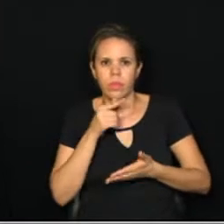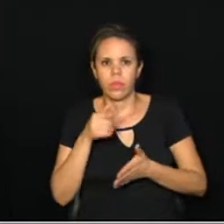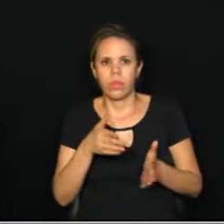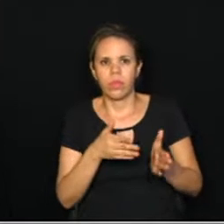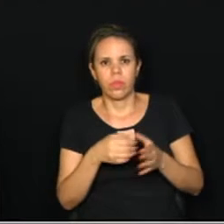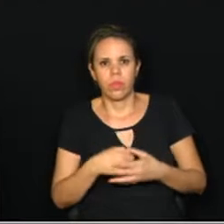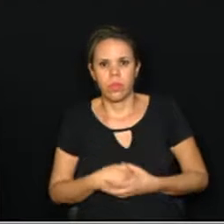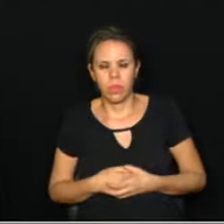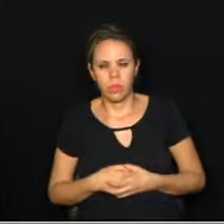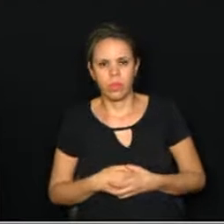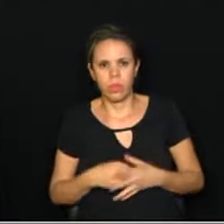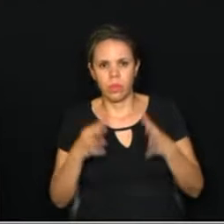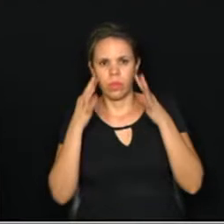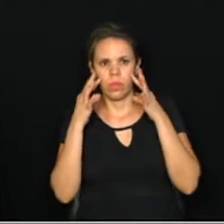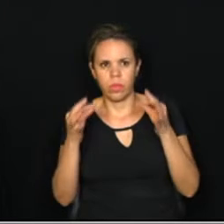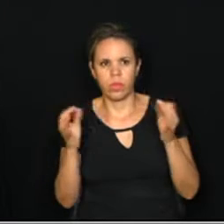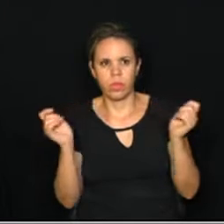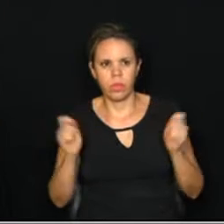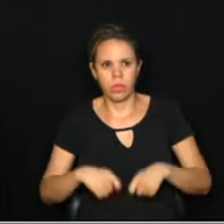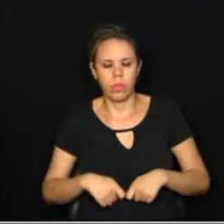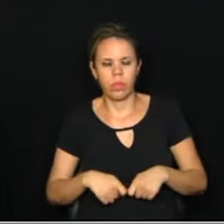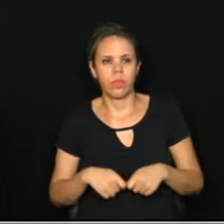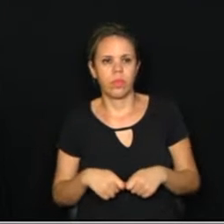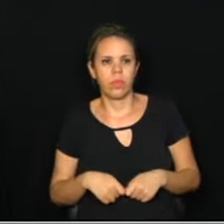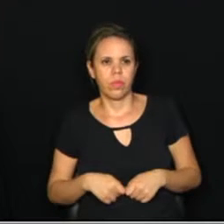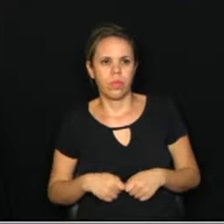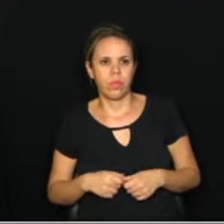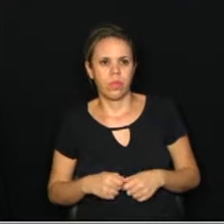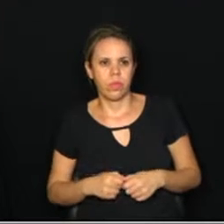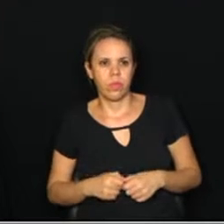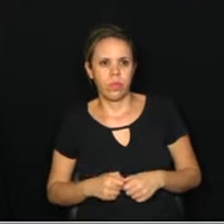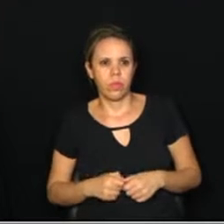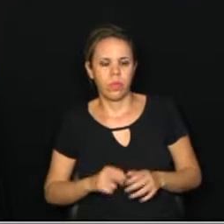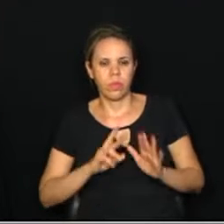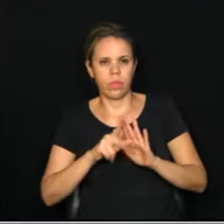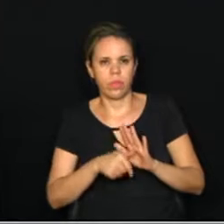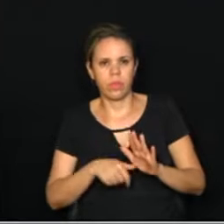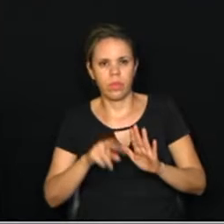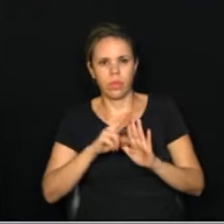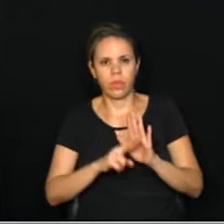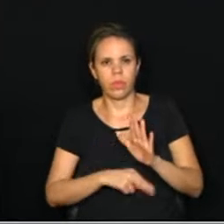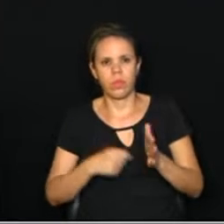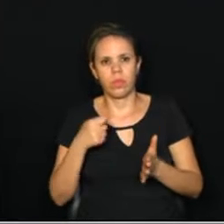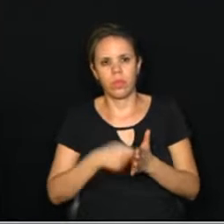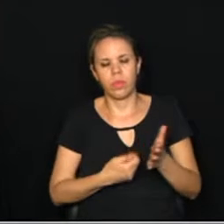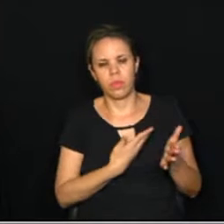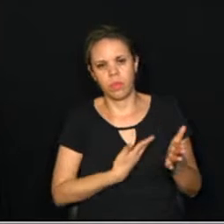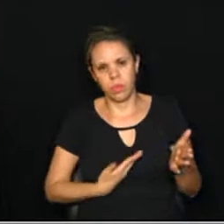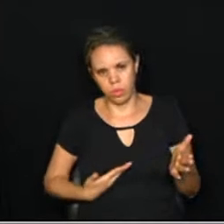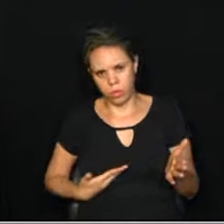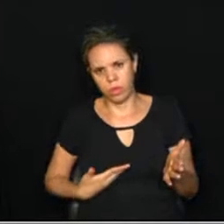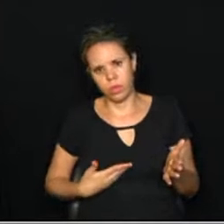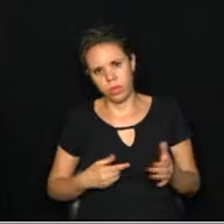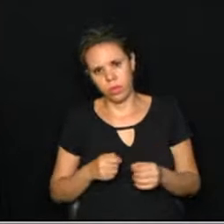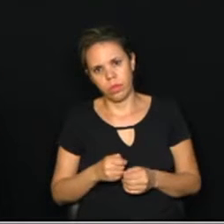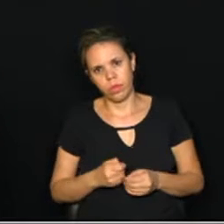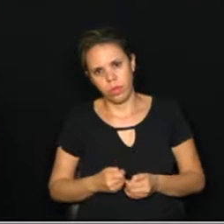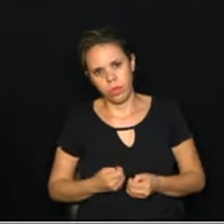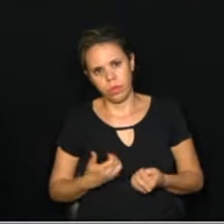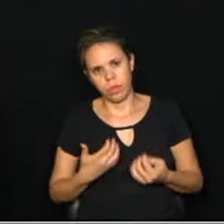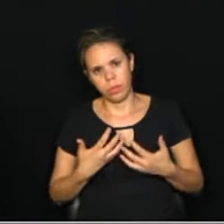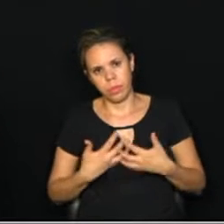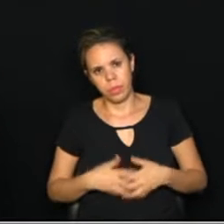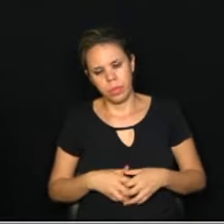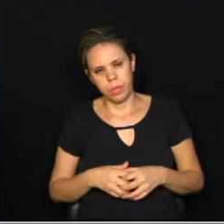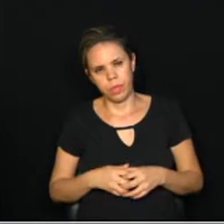hidráulicos, estar atento a possíveis vazamentos, como uma série de diretrizes de políticas públicas mesmo, né? Como a questão